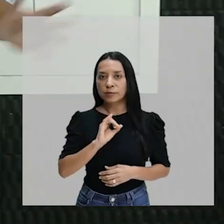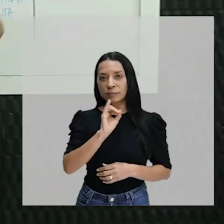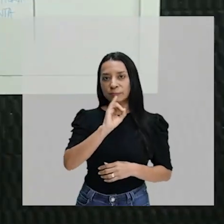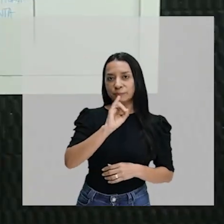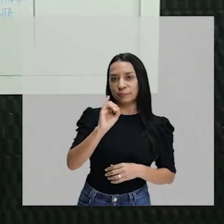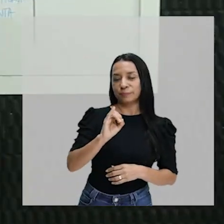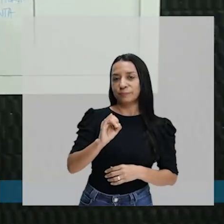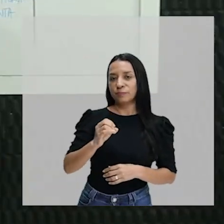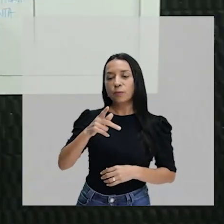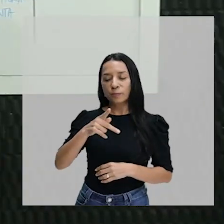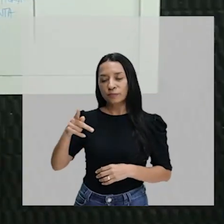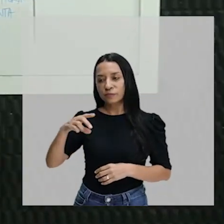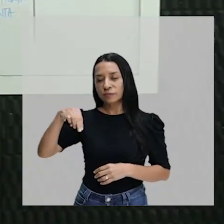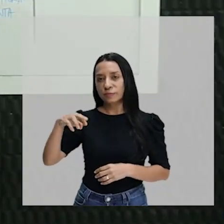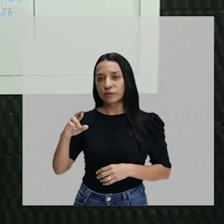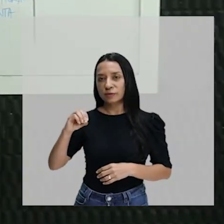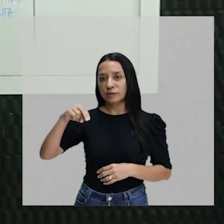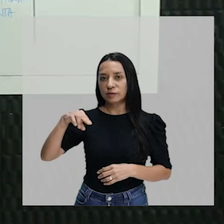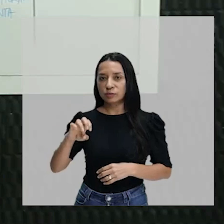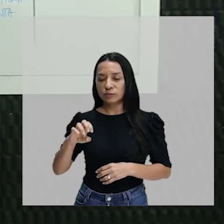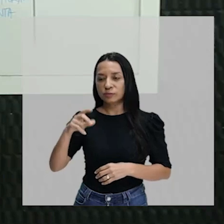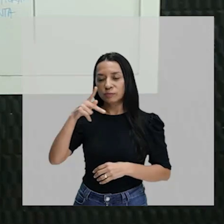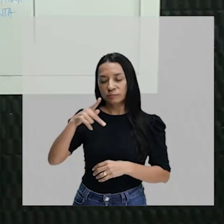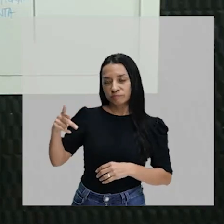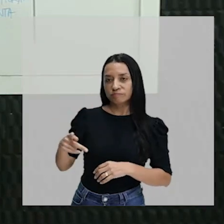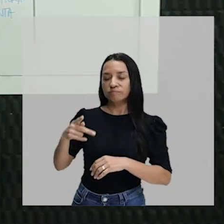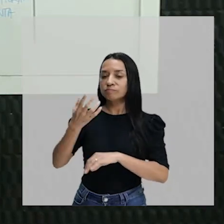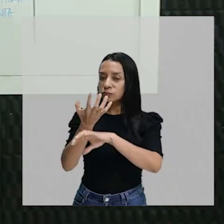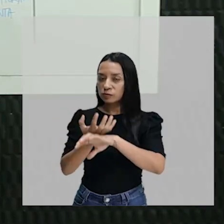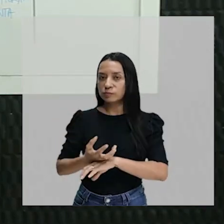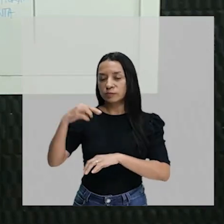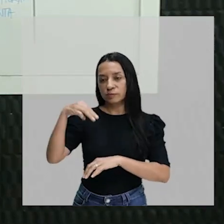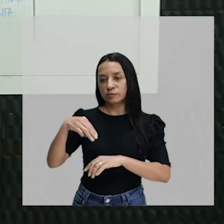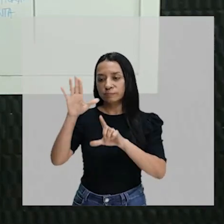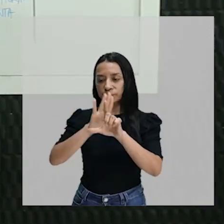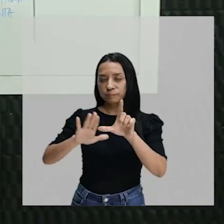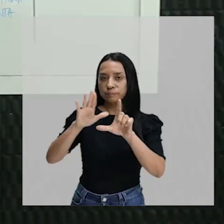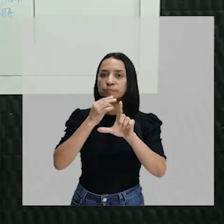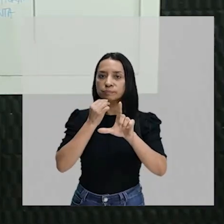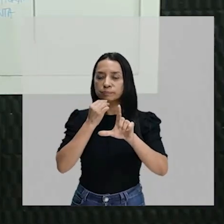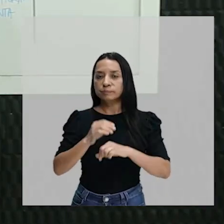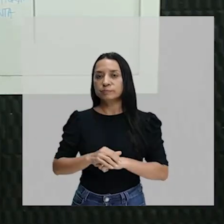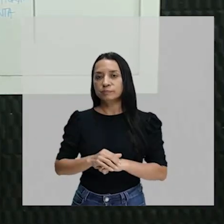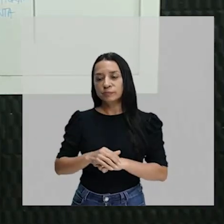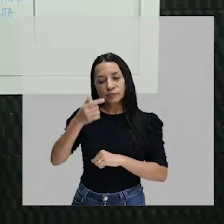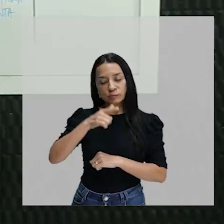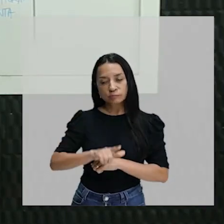Olá pessoal aqui é o professor Maroni Bergman professor de matemática da plataforma Gonçalves Dias estou mais uma vez com vocês